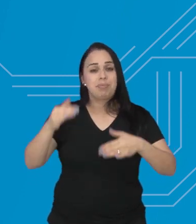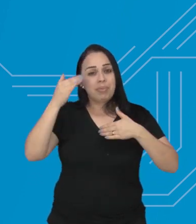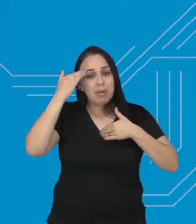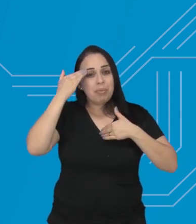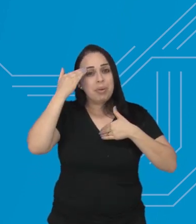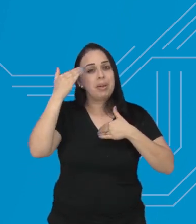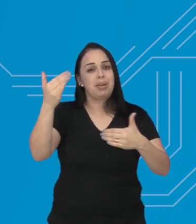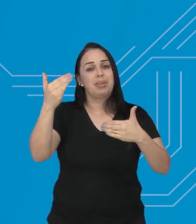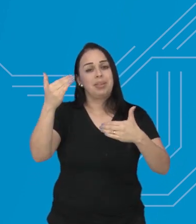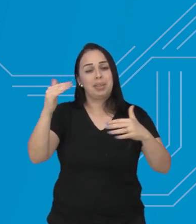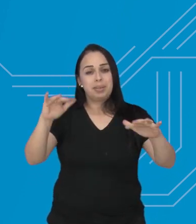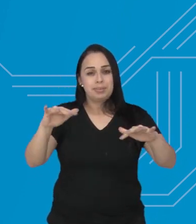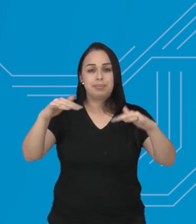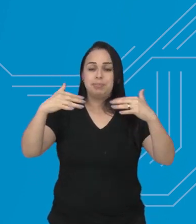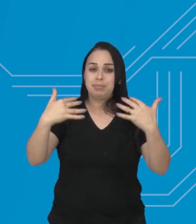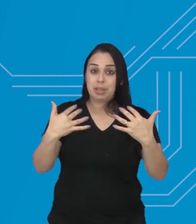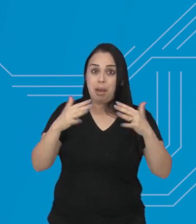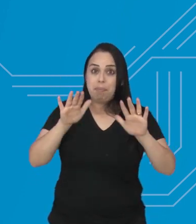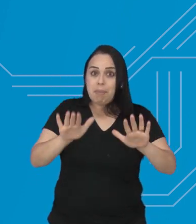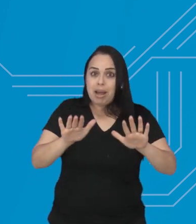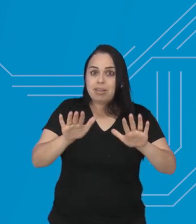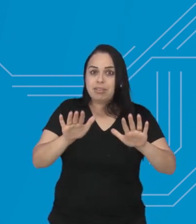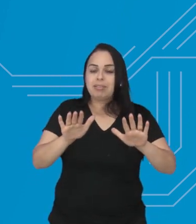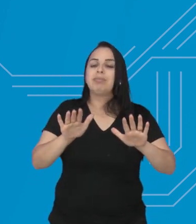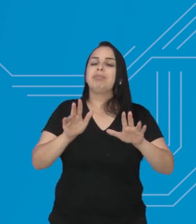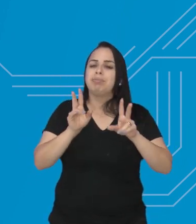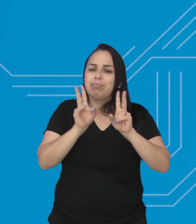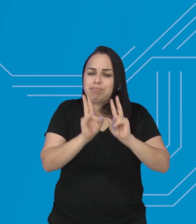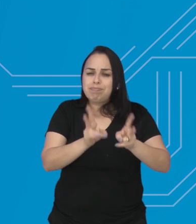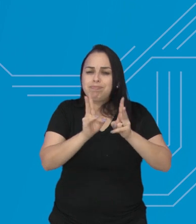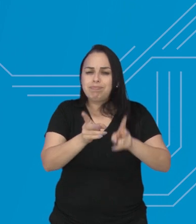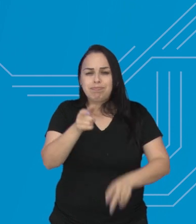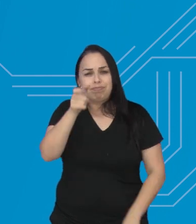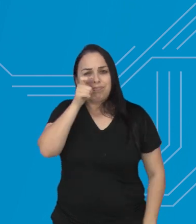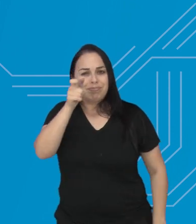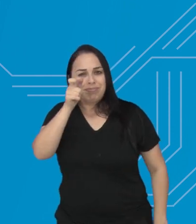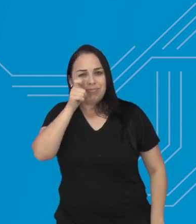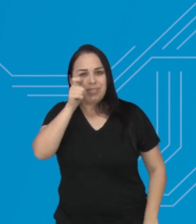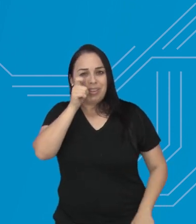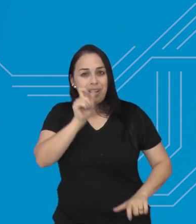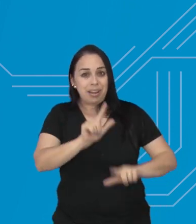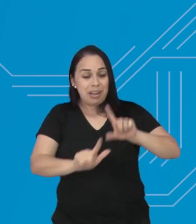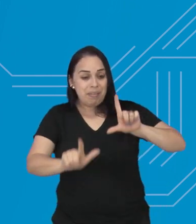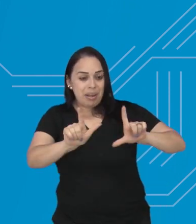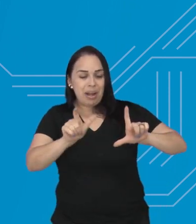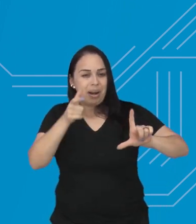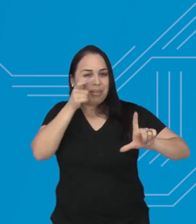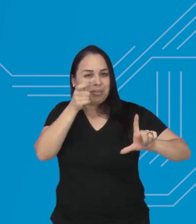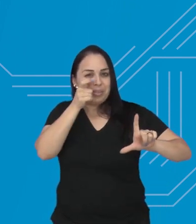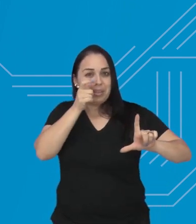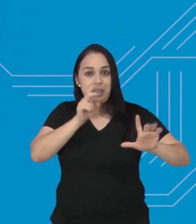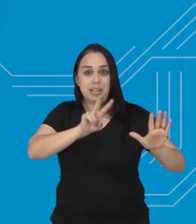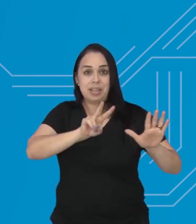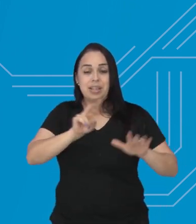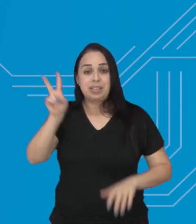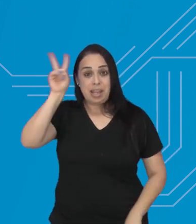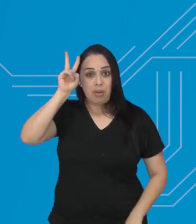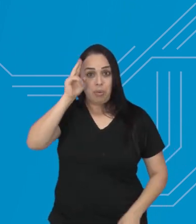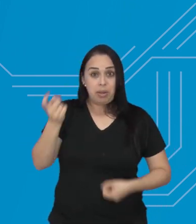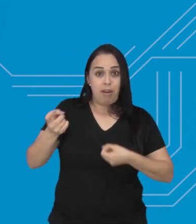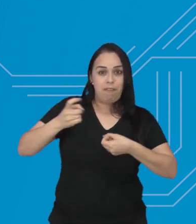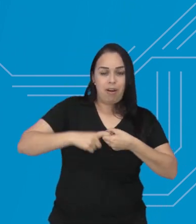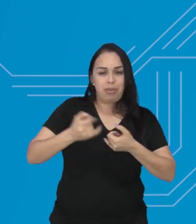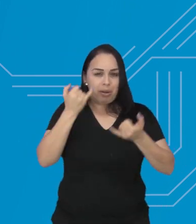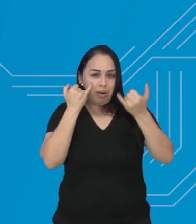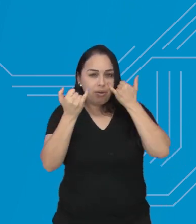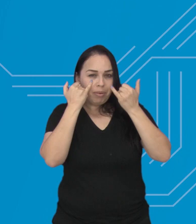Olha, muito obrigada pela sua companhia, mas eu te convido a continuar ligado na programação da TV Câmara. Eu volto segunda com